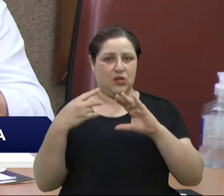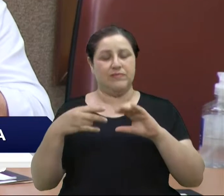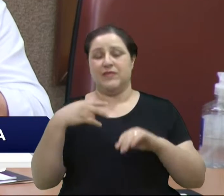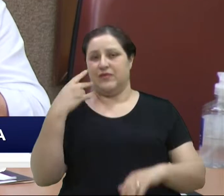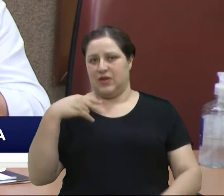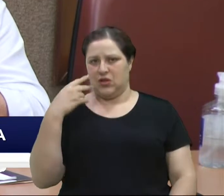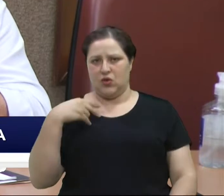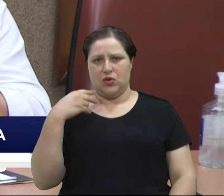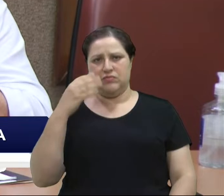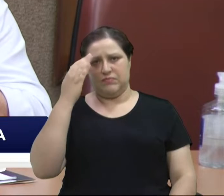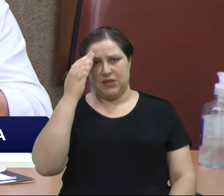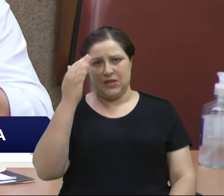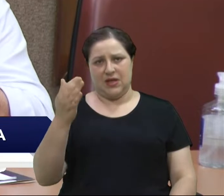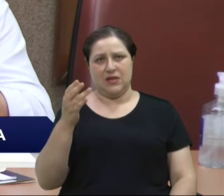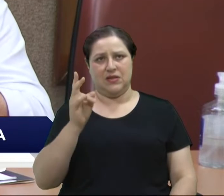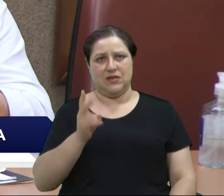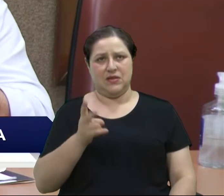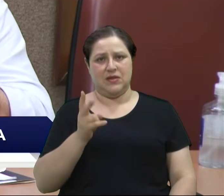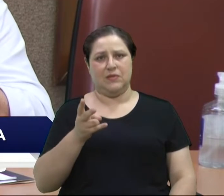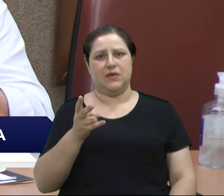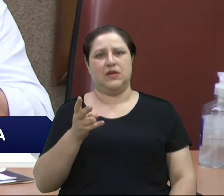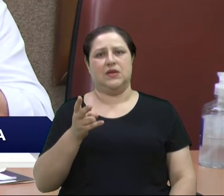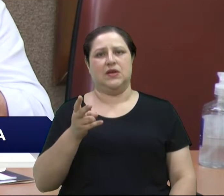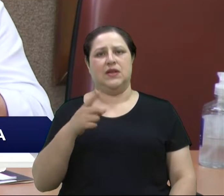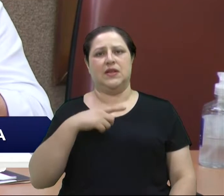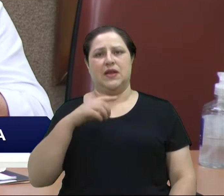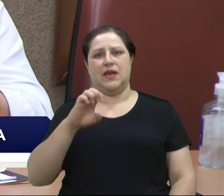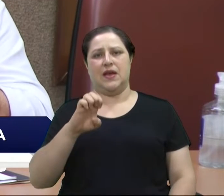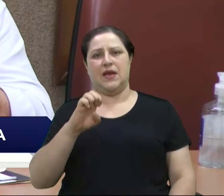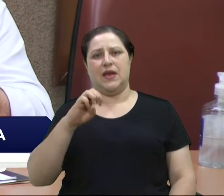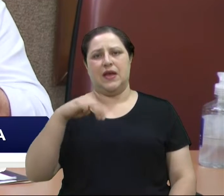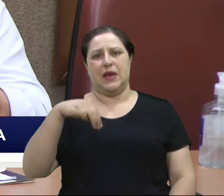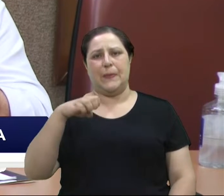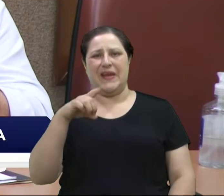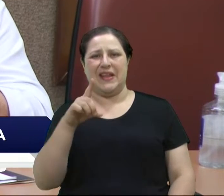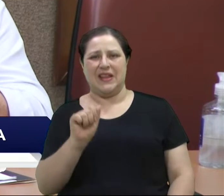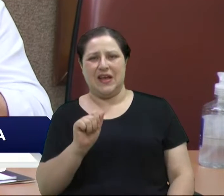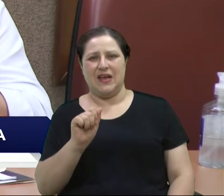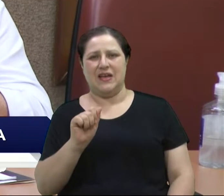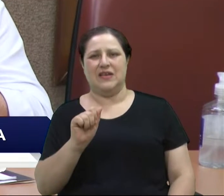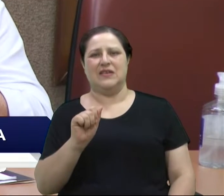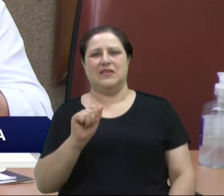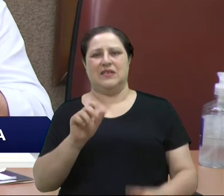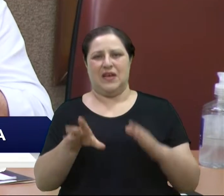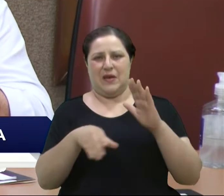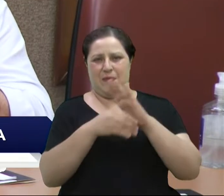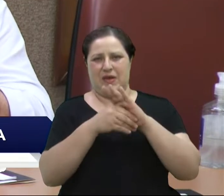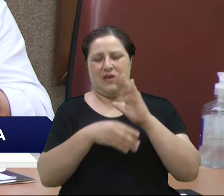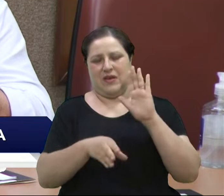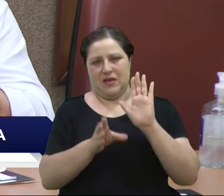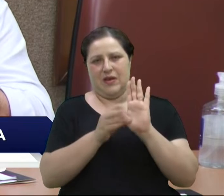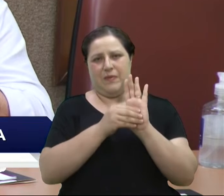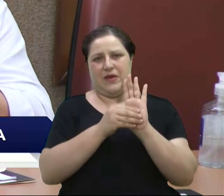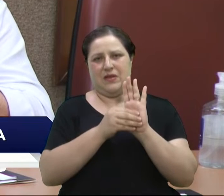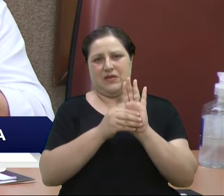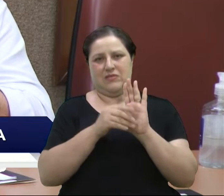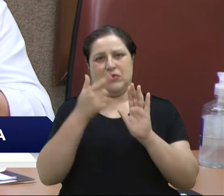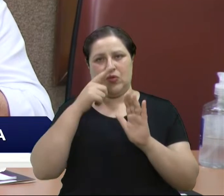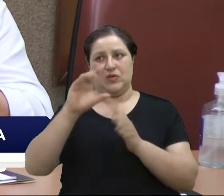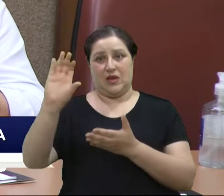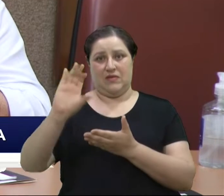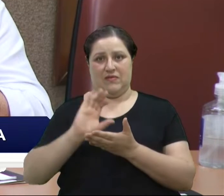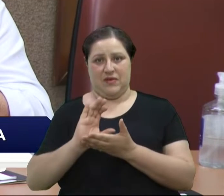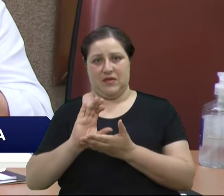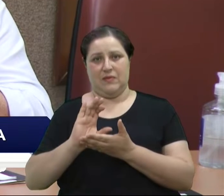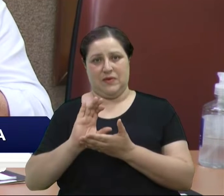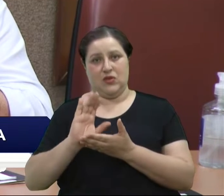emenda parlamentar conosco, tal. Conseguimos a verba. Agora, pretendemos finalizar uma parte até